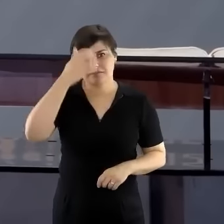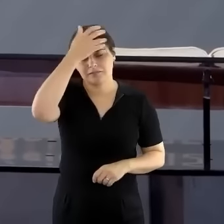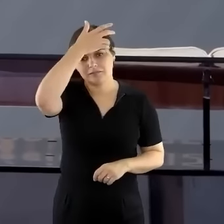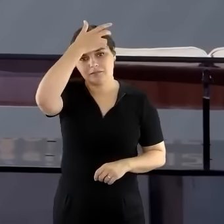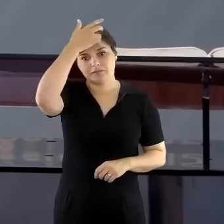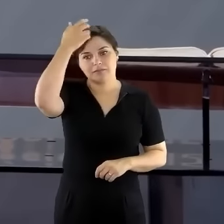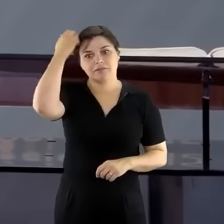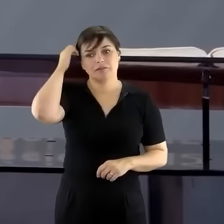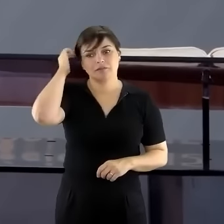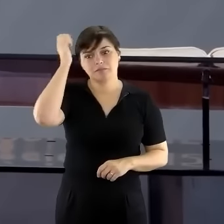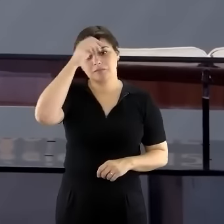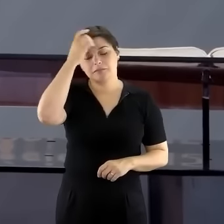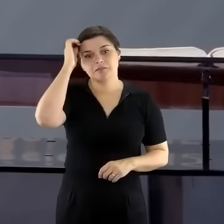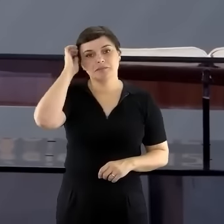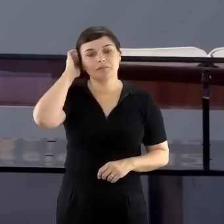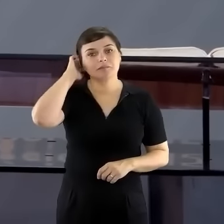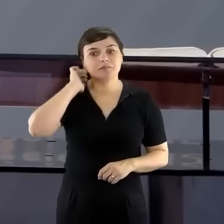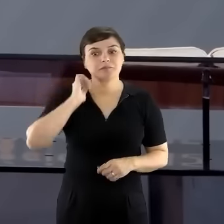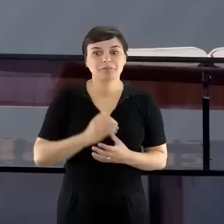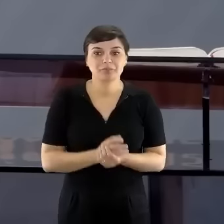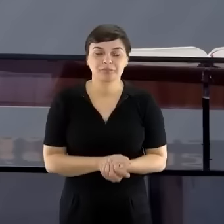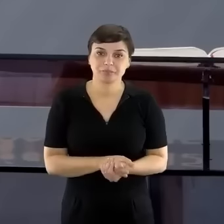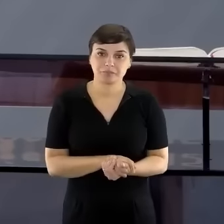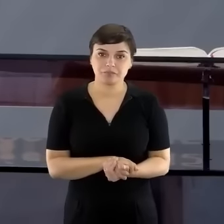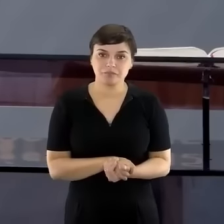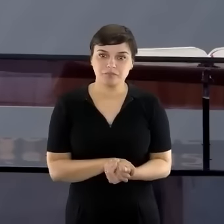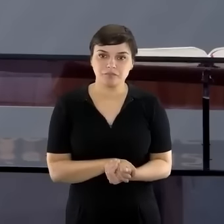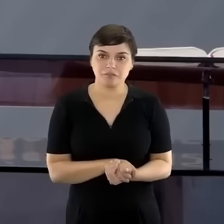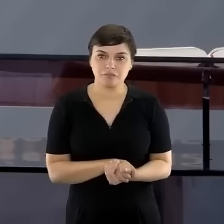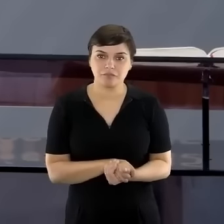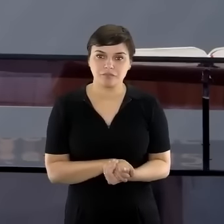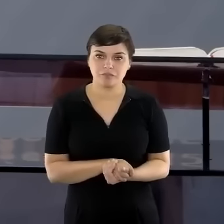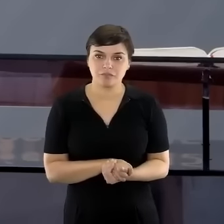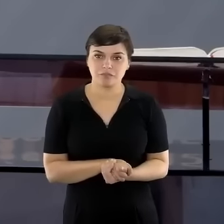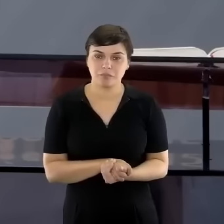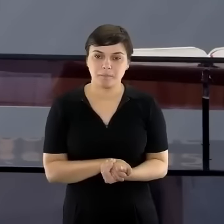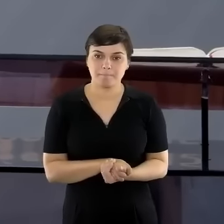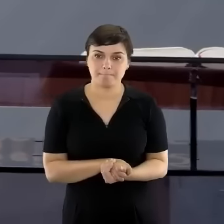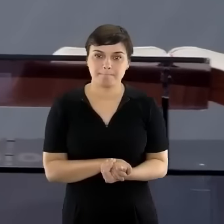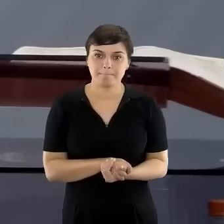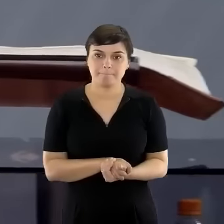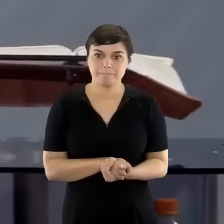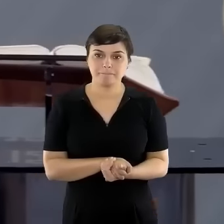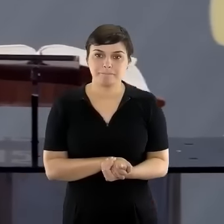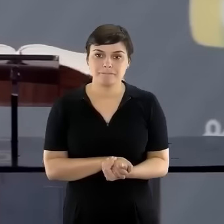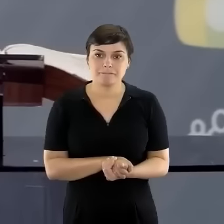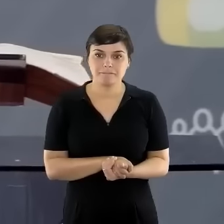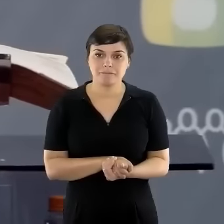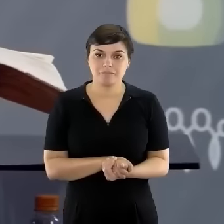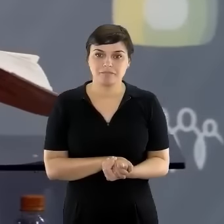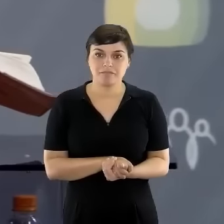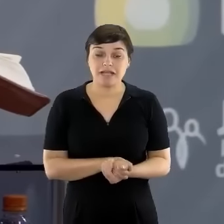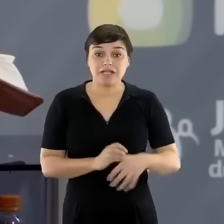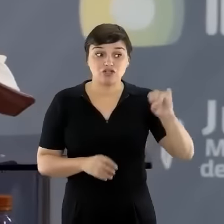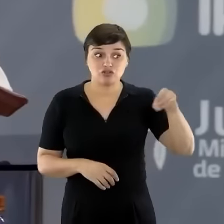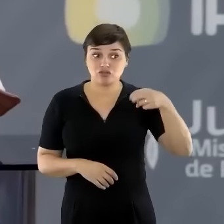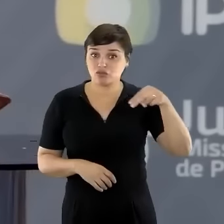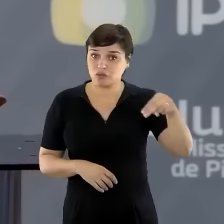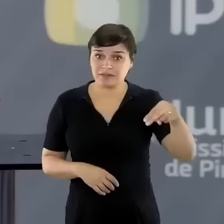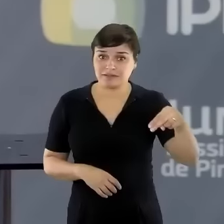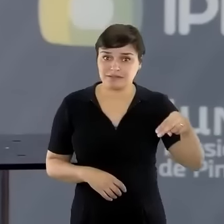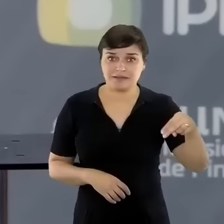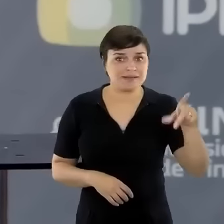num culto tava ouvindo uma mensagem evangelística ele não tava no templo nem numa sinagoga